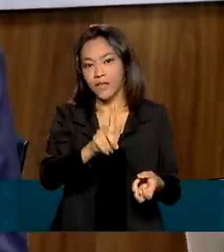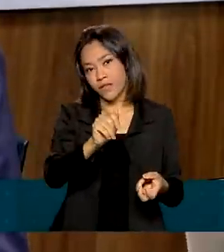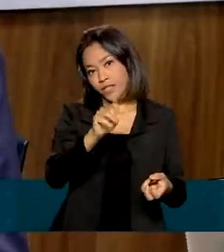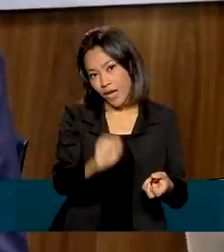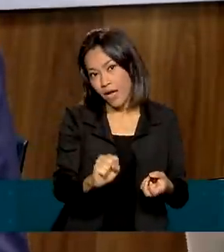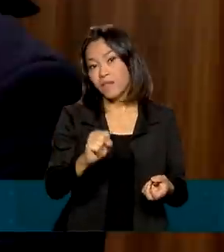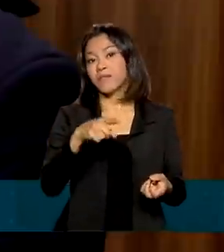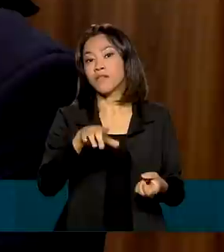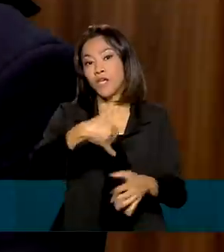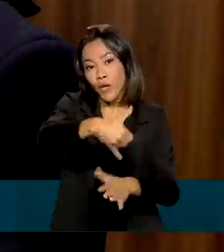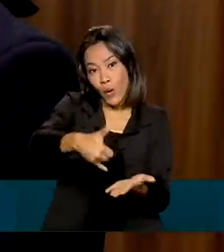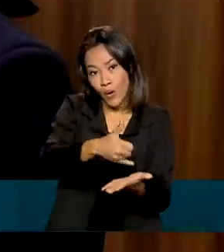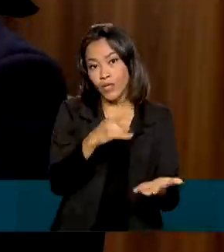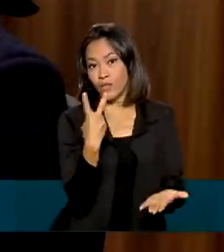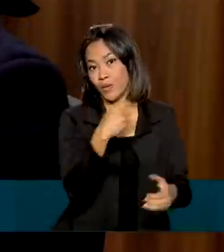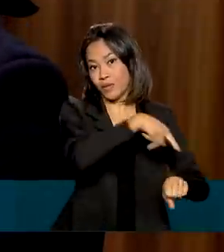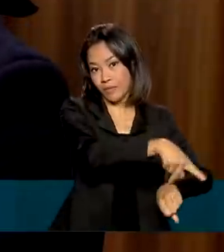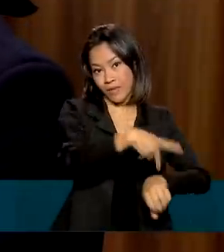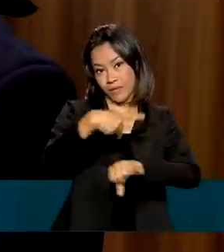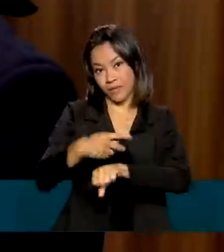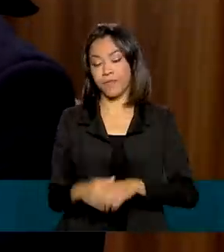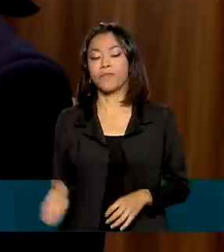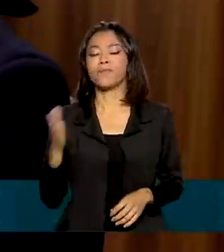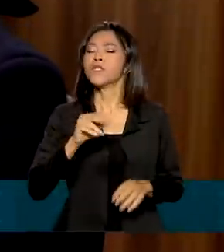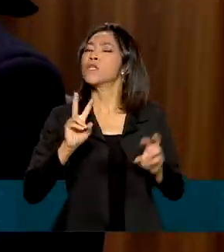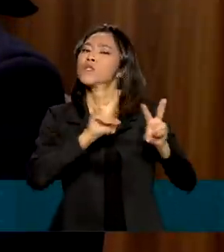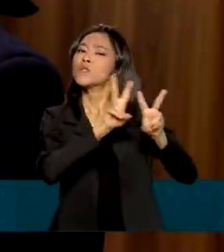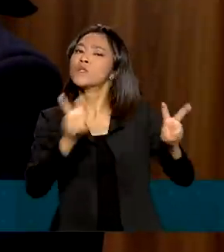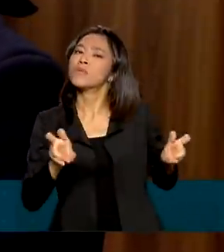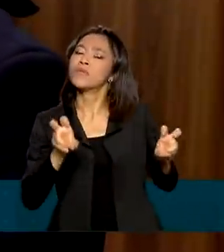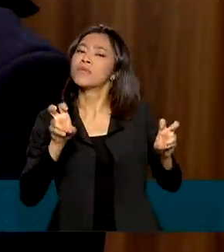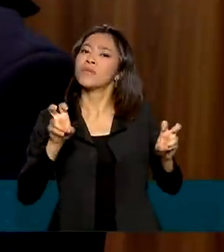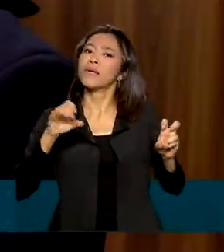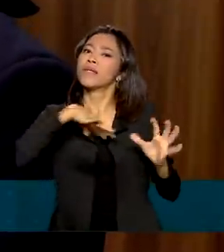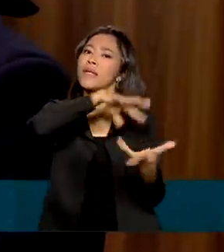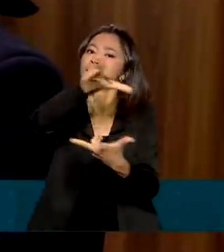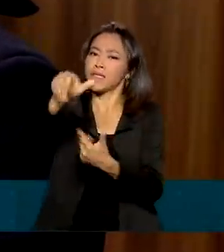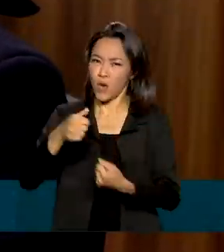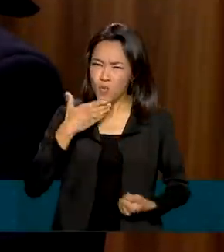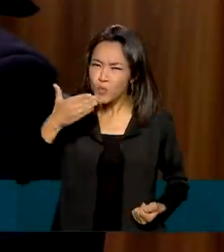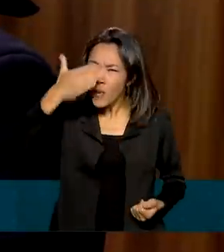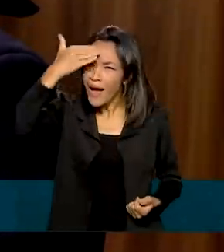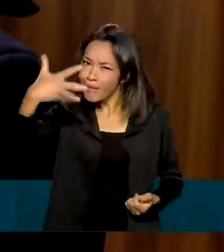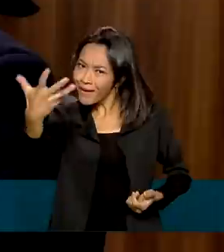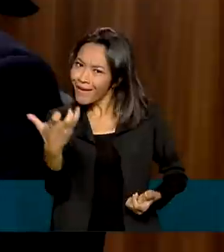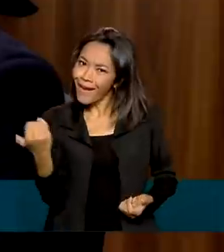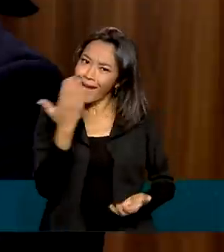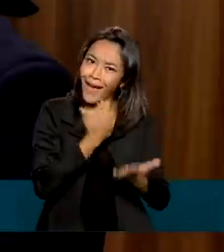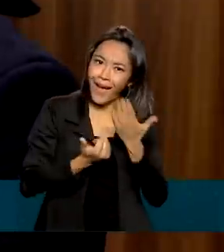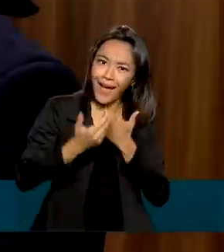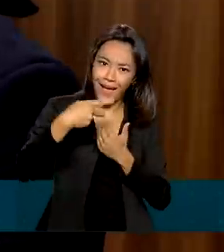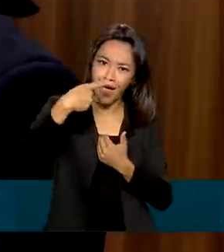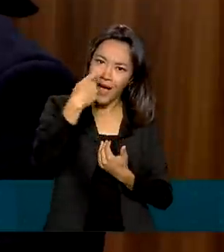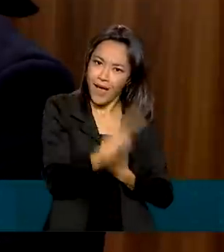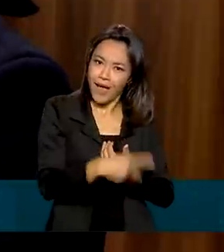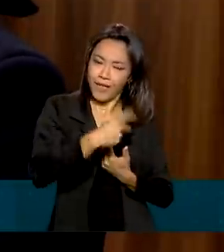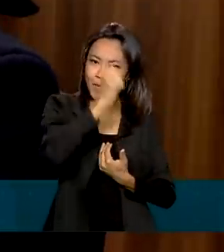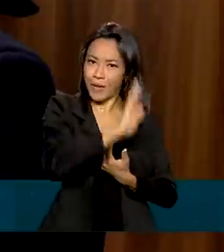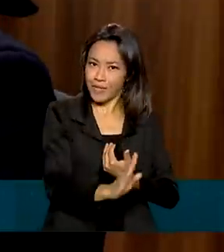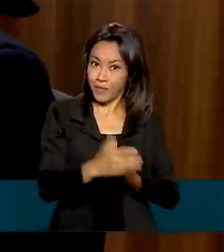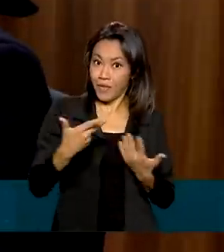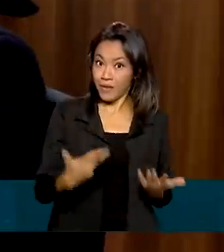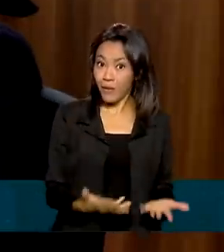Suriname e Guiana falando ainda de assuntos internacionais senhor falou aí que o mundo árabe que era os alimentos brasileiros com a pandemia o